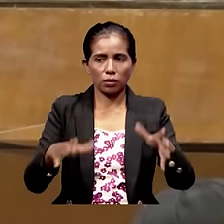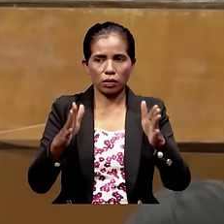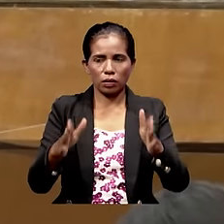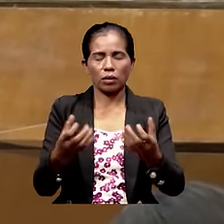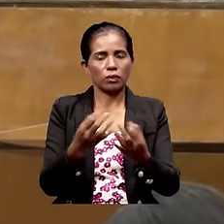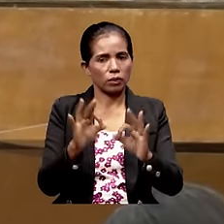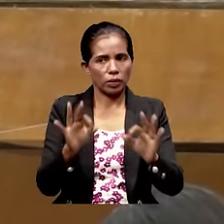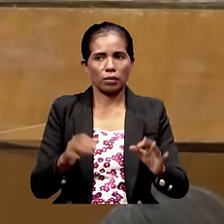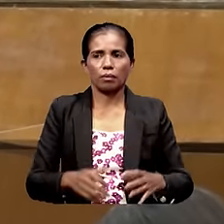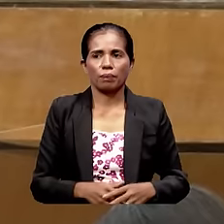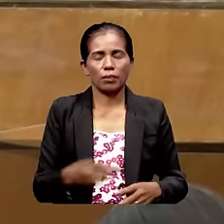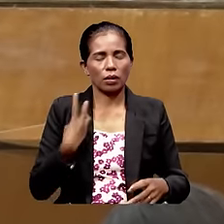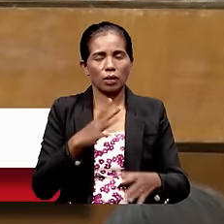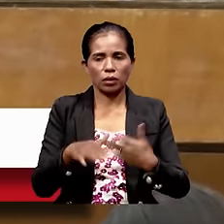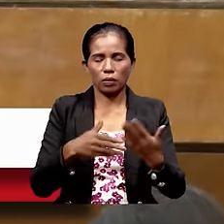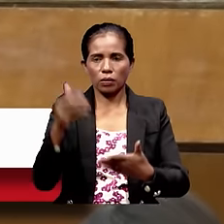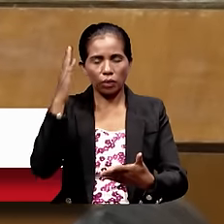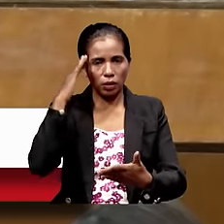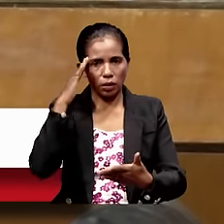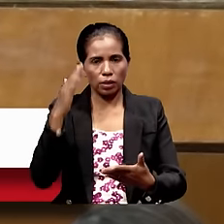remata. Então tu atende kata